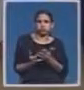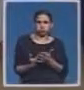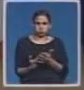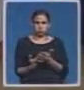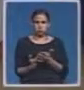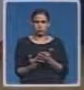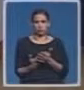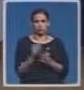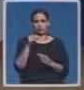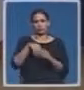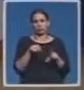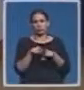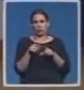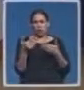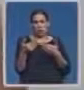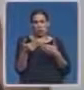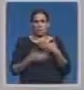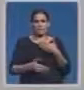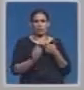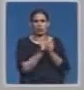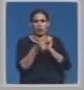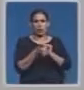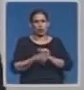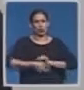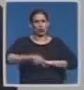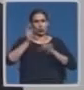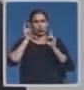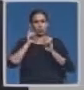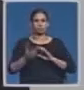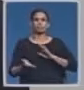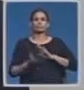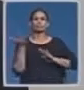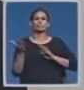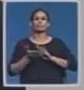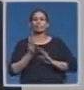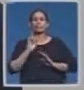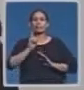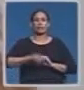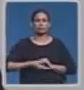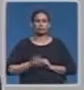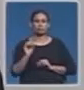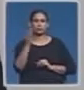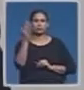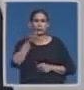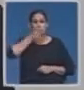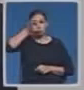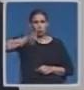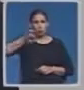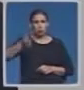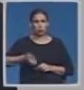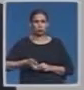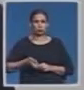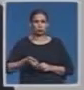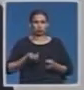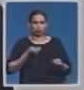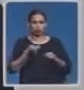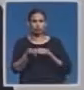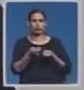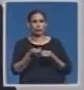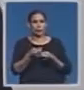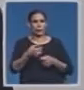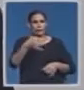daqui por diante prioridade às pessoas rigor na gestão